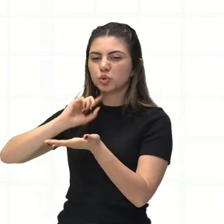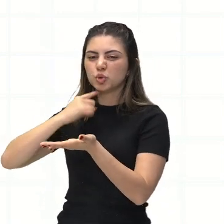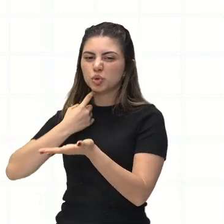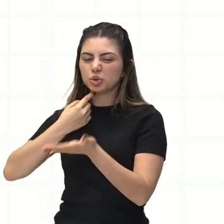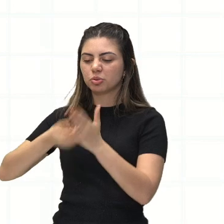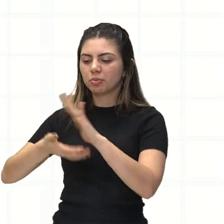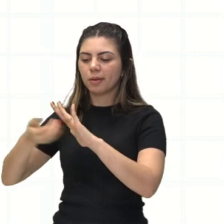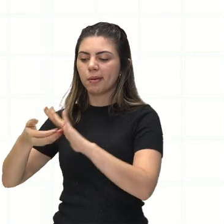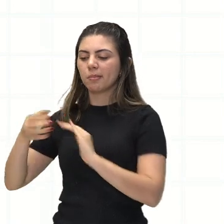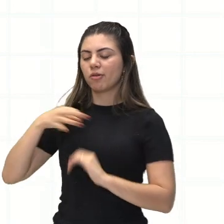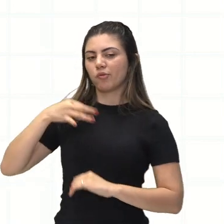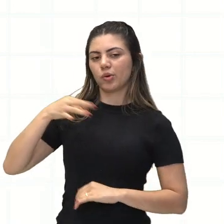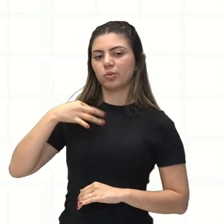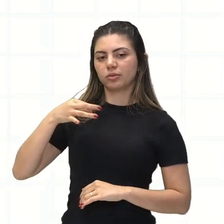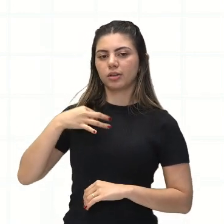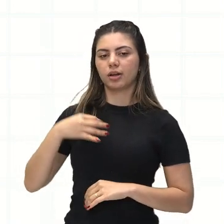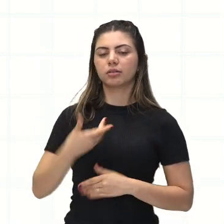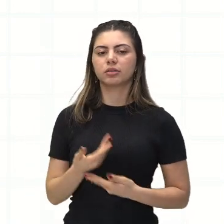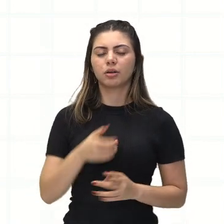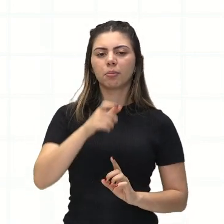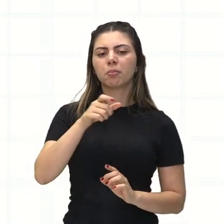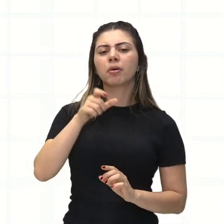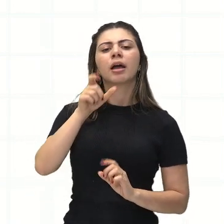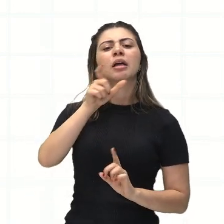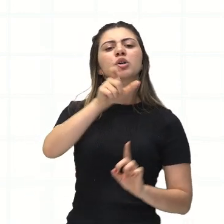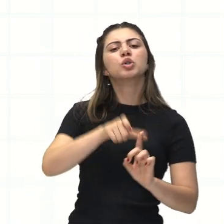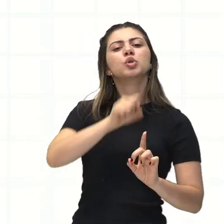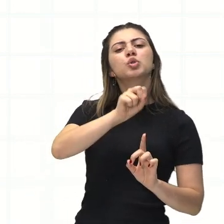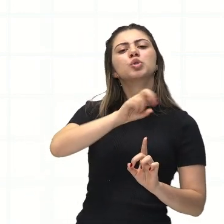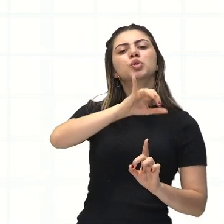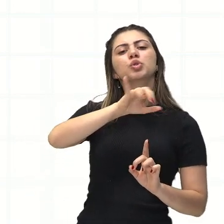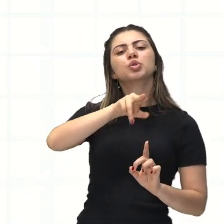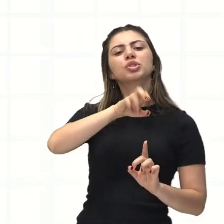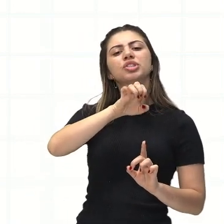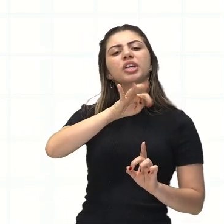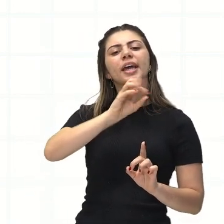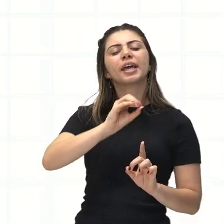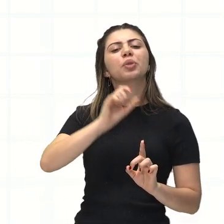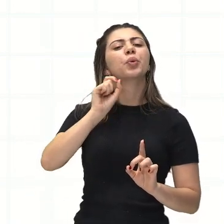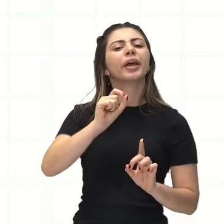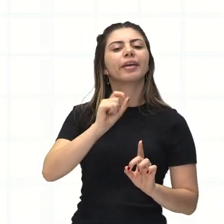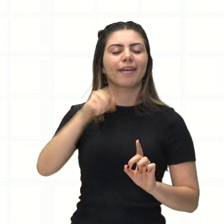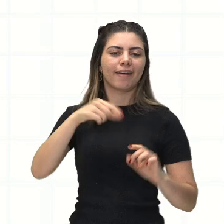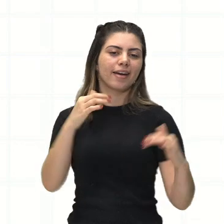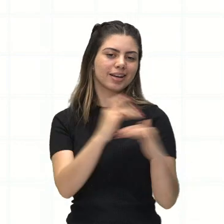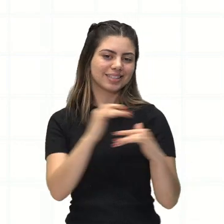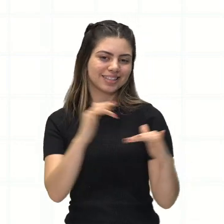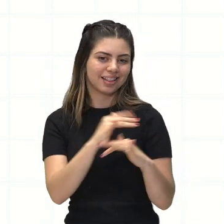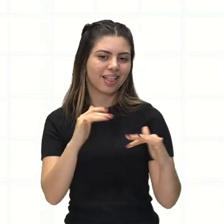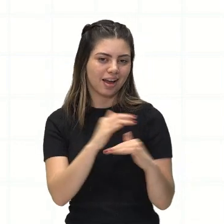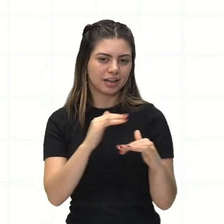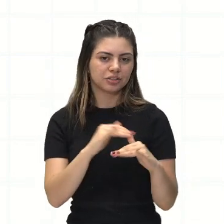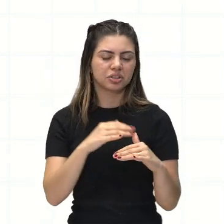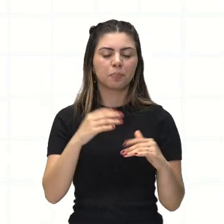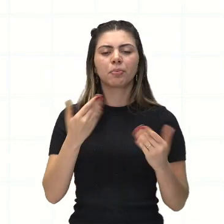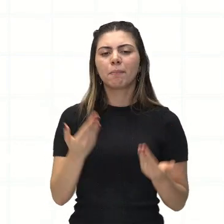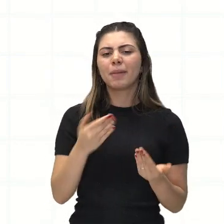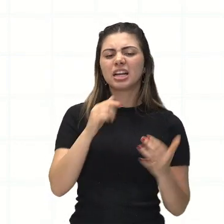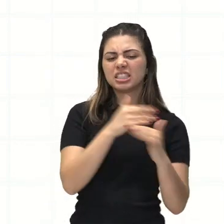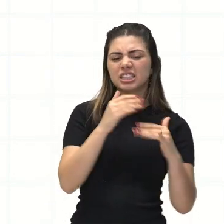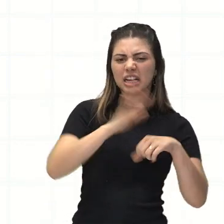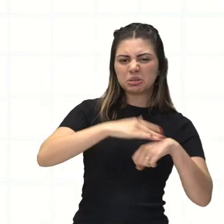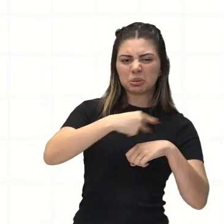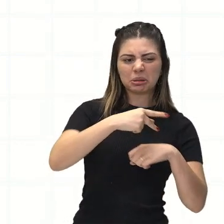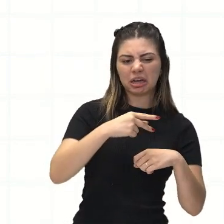sujeito. Foi a cidade que limpou? Não, foi os voluntários. Então, esse termo aqui, agente da